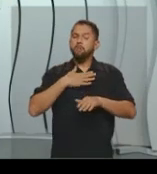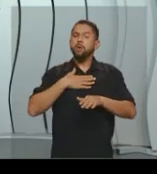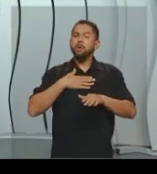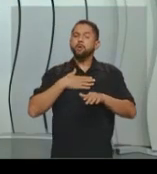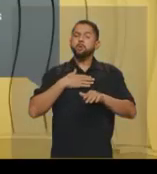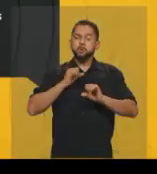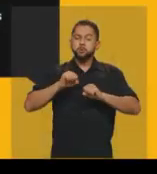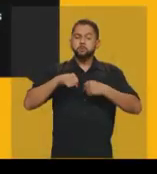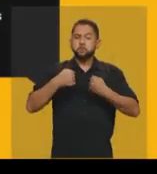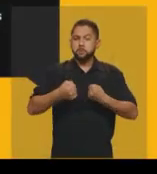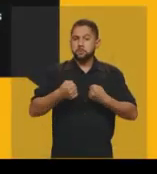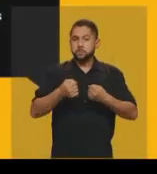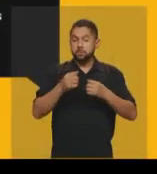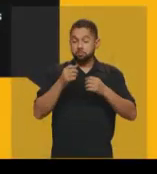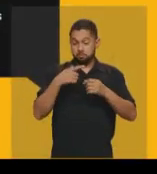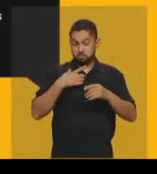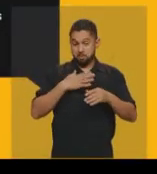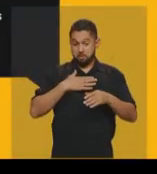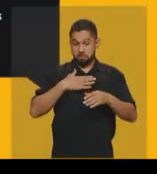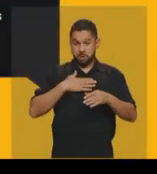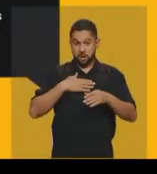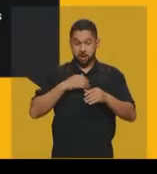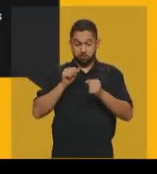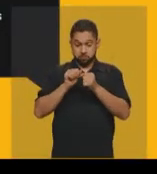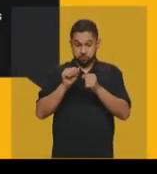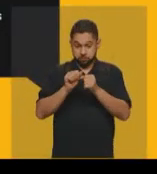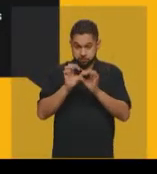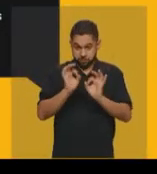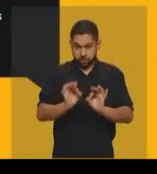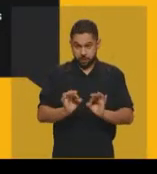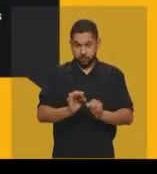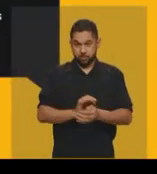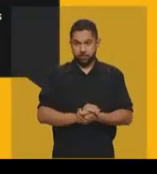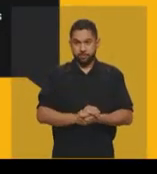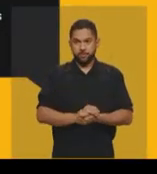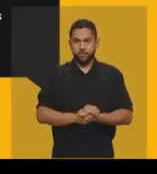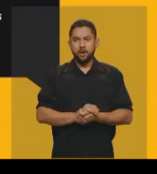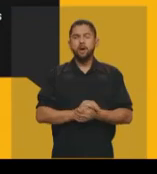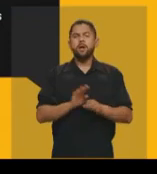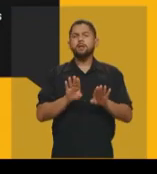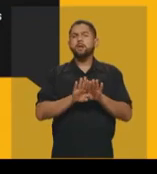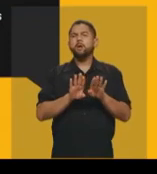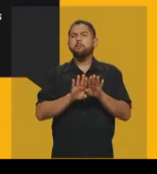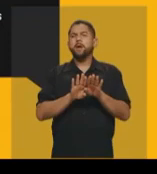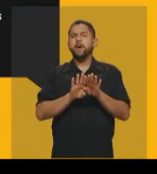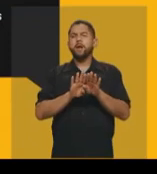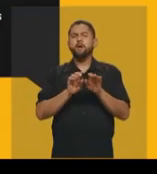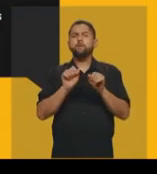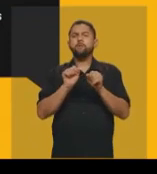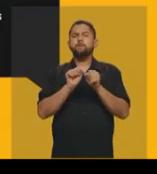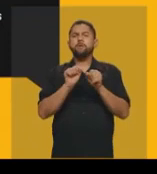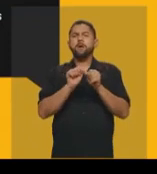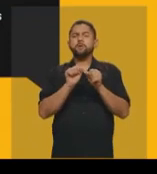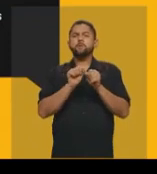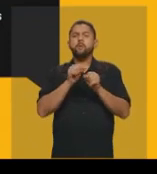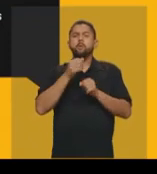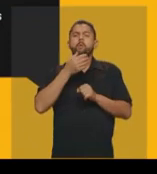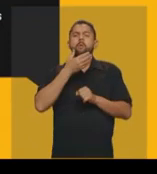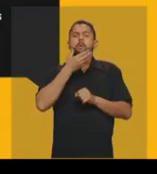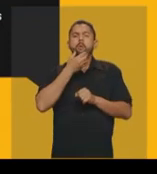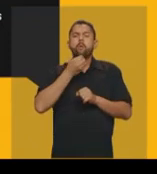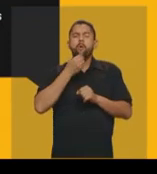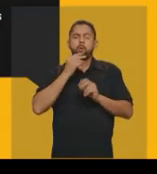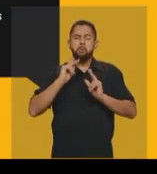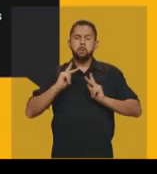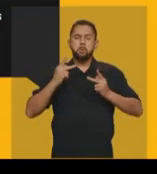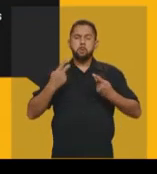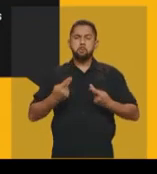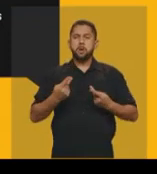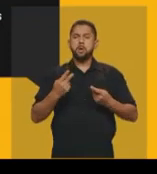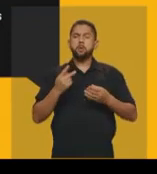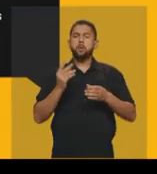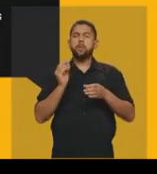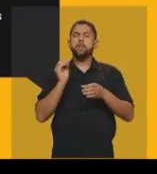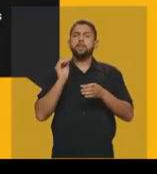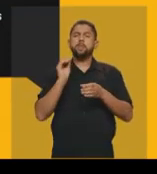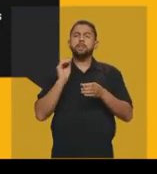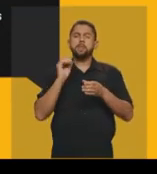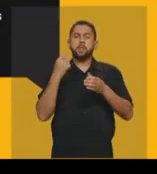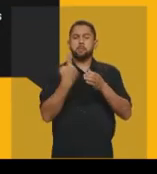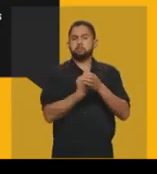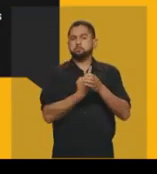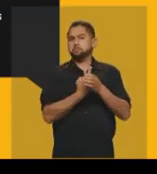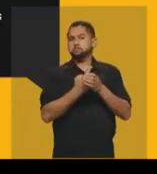o homem no centro do conhecimento. Sim, a diferença de Sócrates para os pré-socráticos é que os